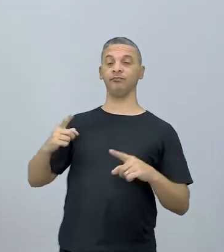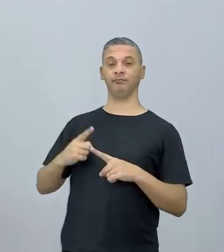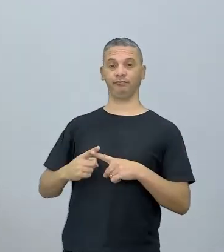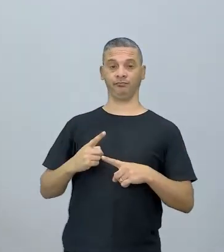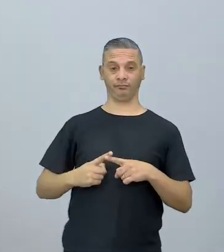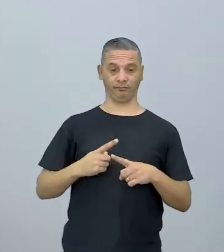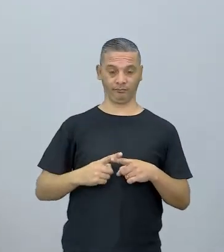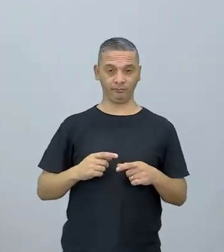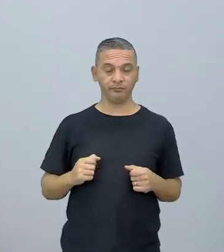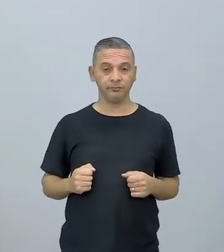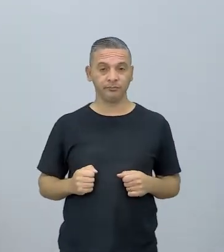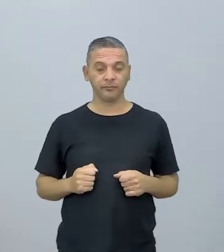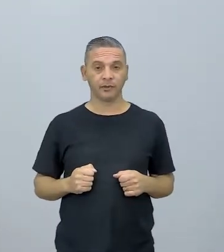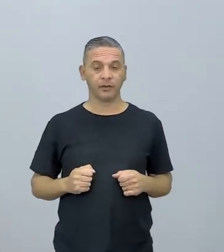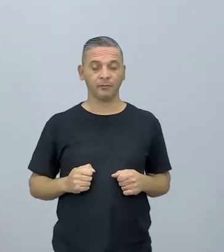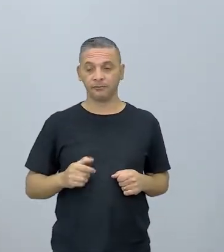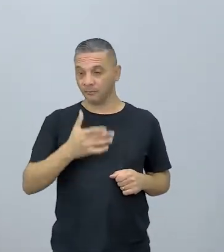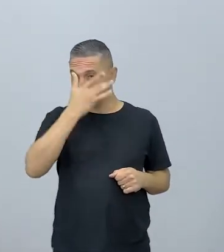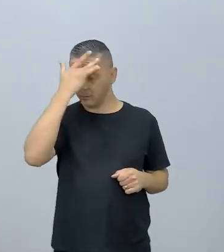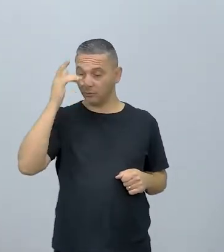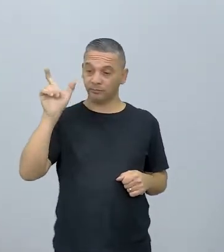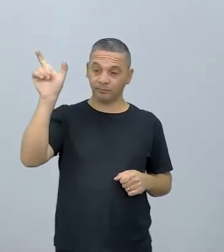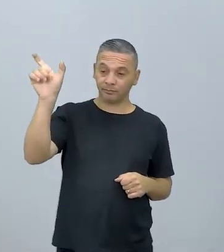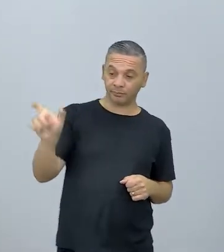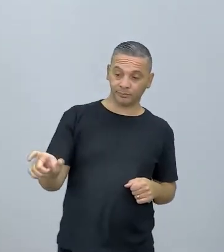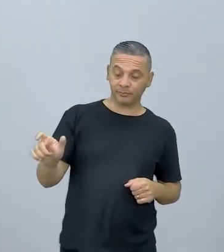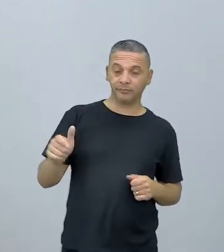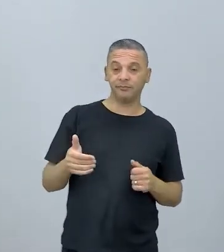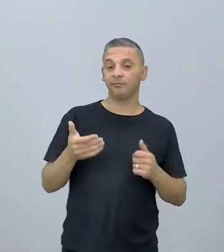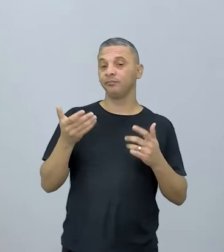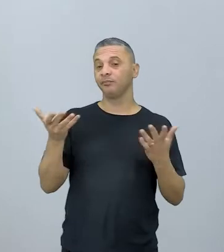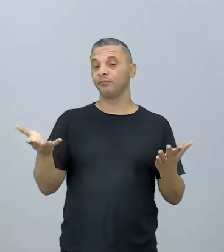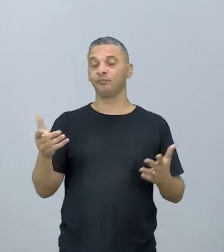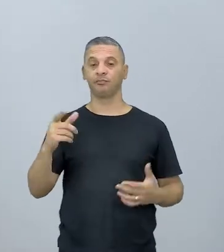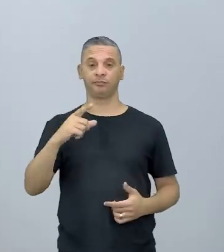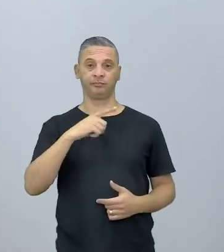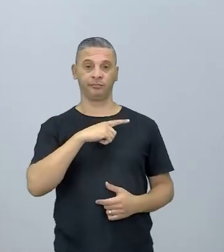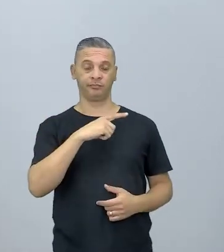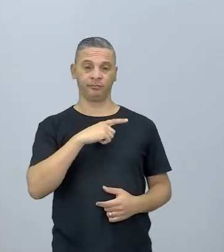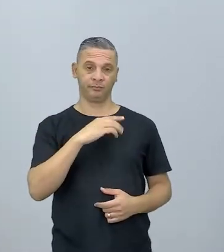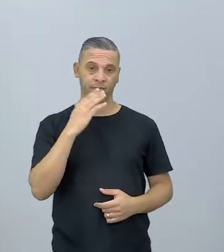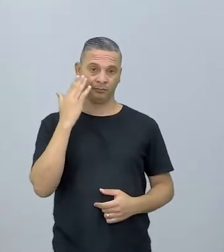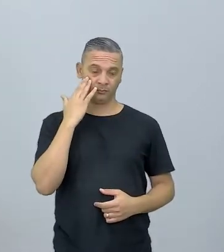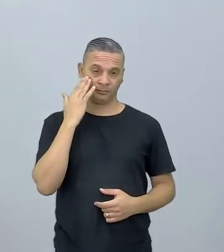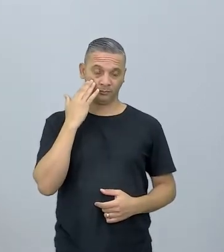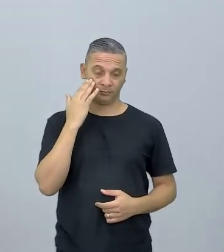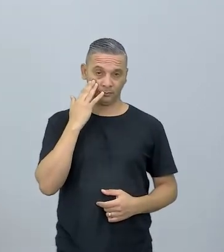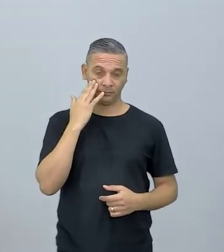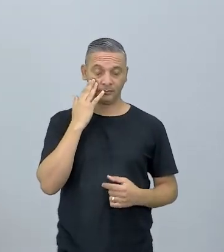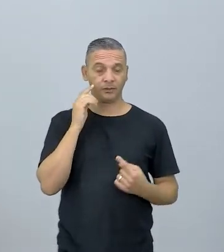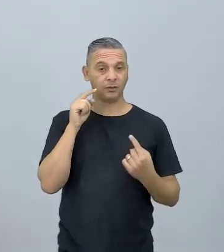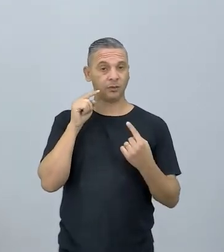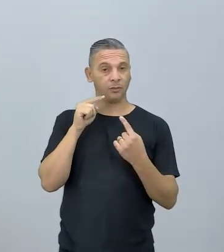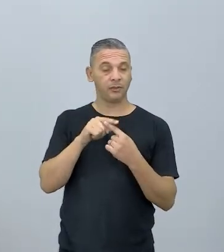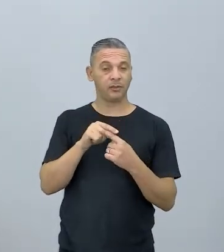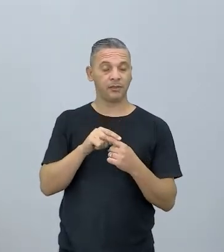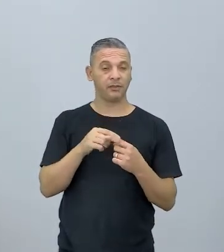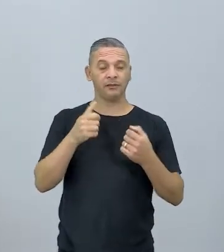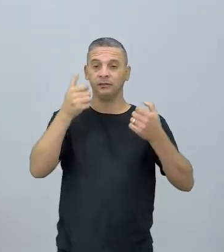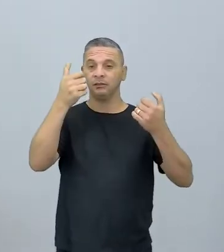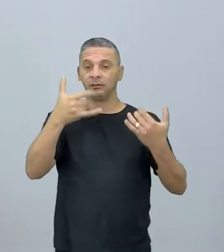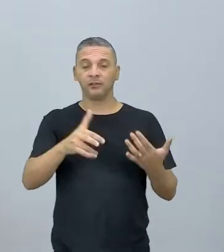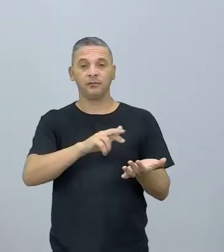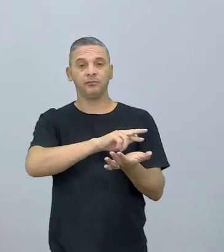Por que elas têm uma determinada personalidade, né? Uma estrutura de personalidade, na verdade, que são essas